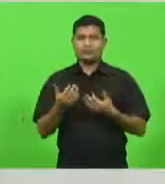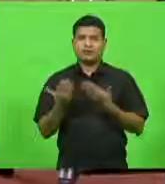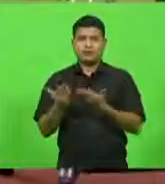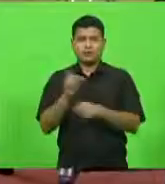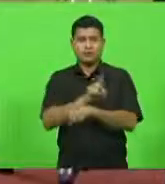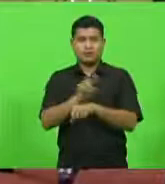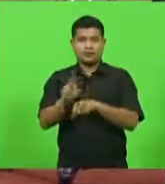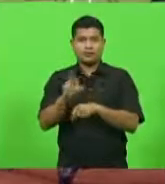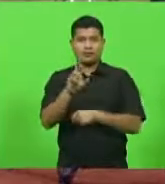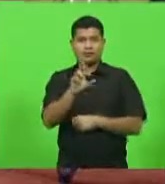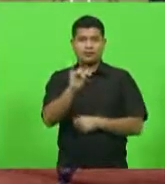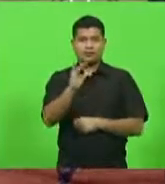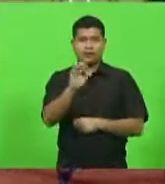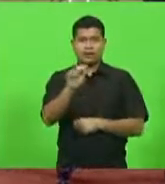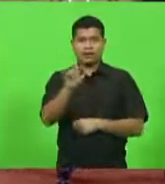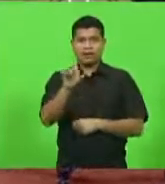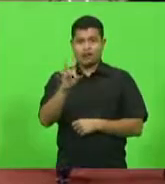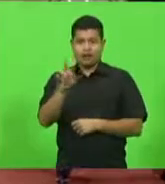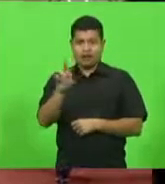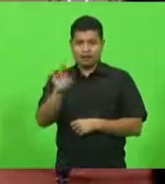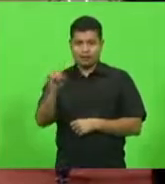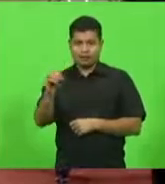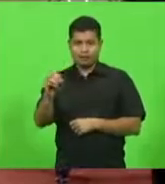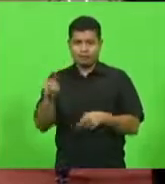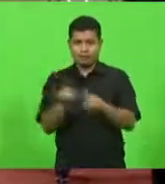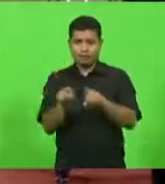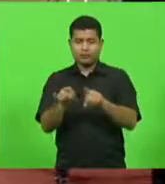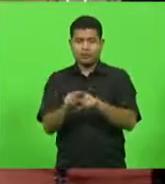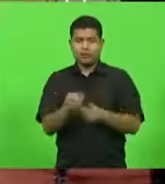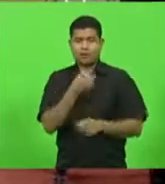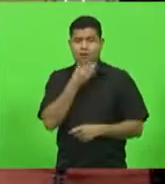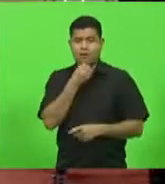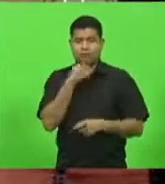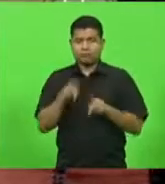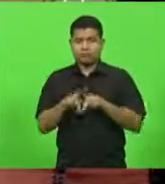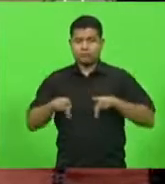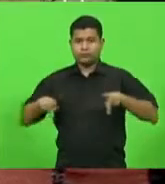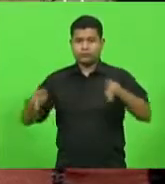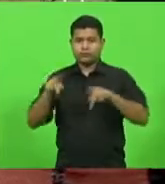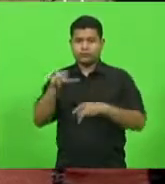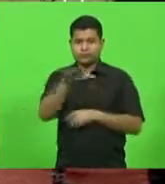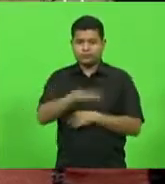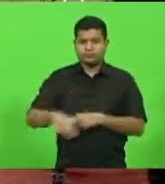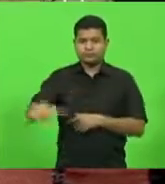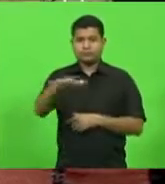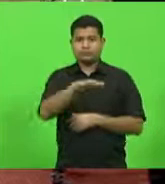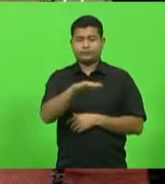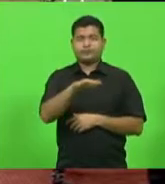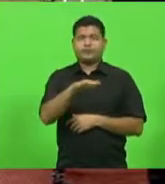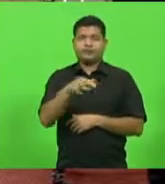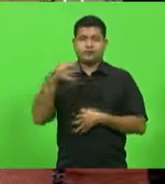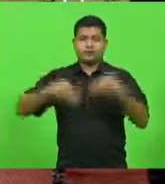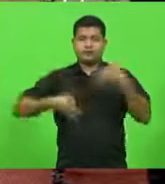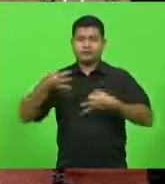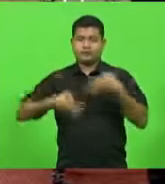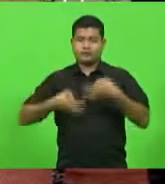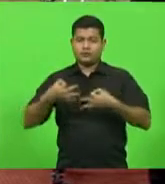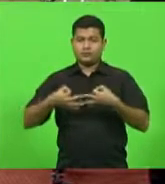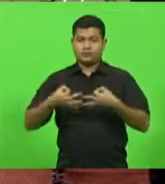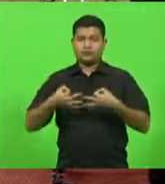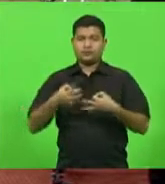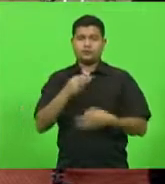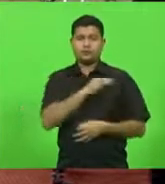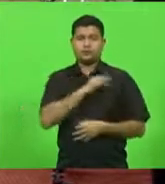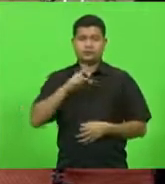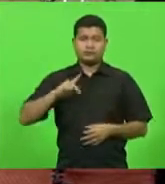Ricardo José Wesley. Excelentíssimo senhor procurador-geral de Justiça de Santa Catarina, Ministério Público